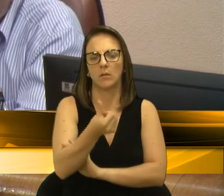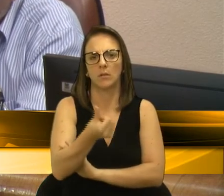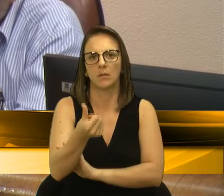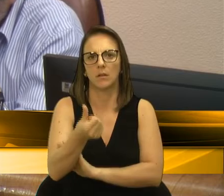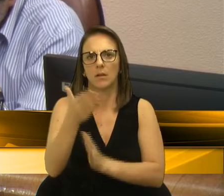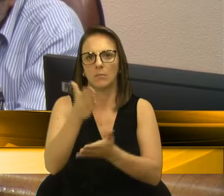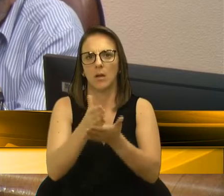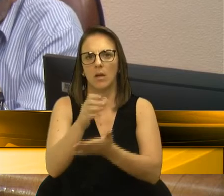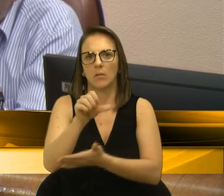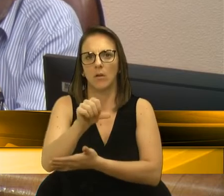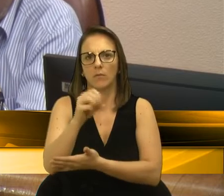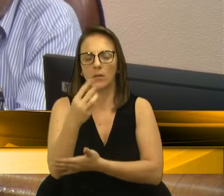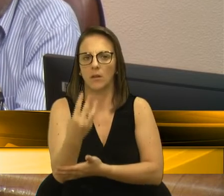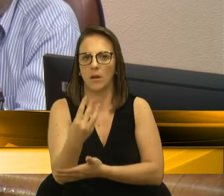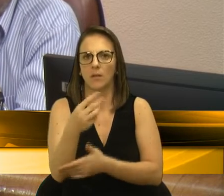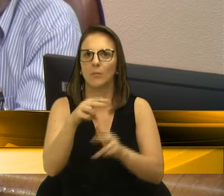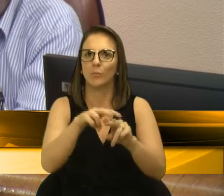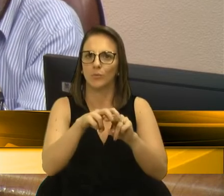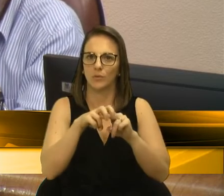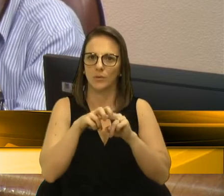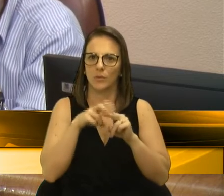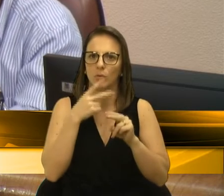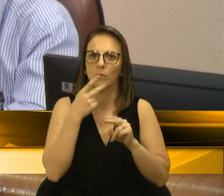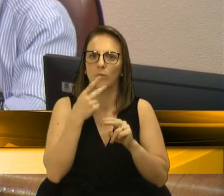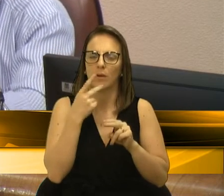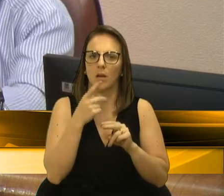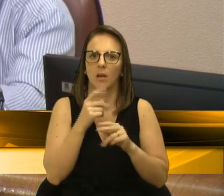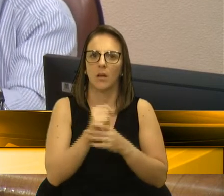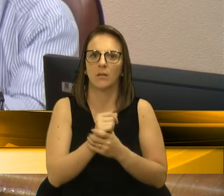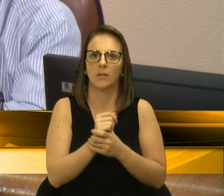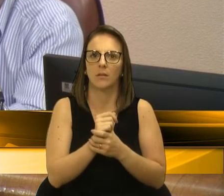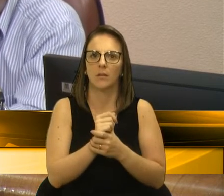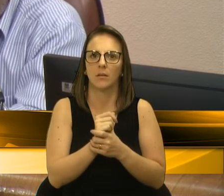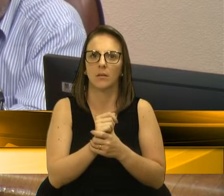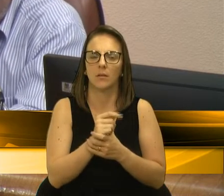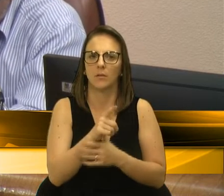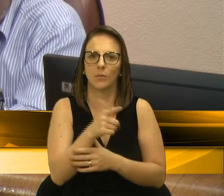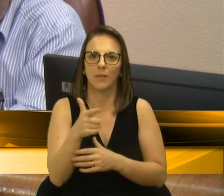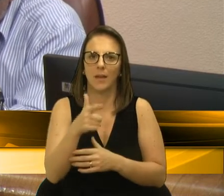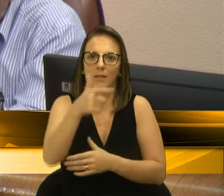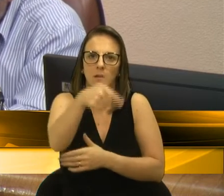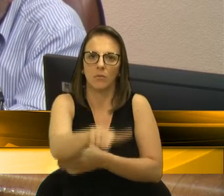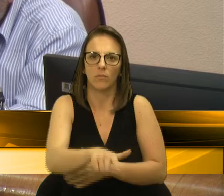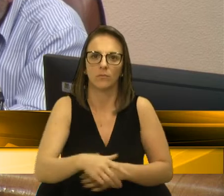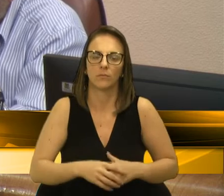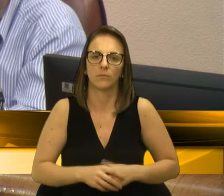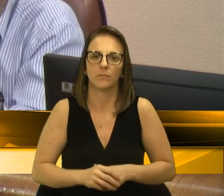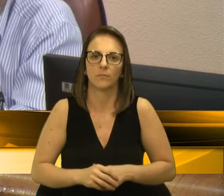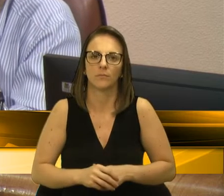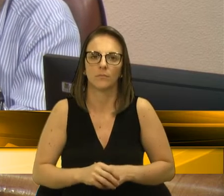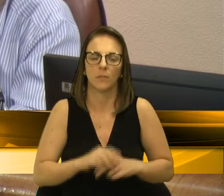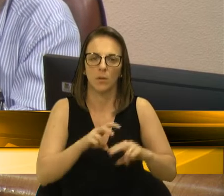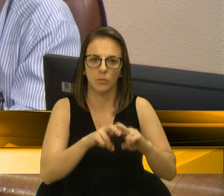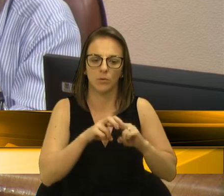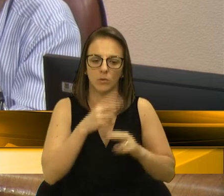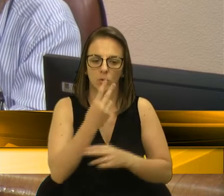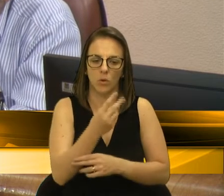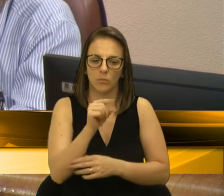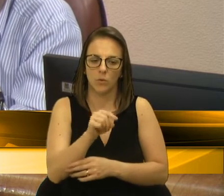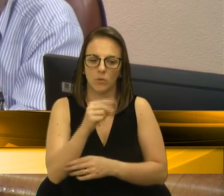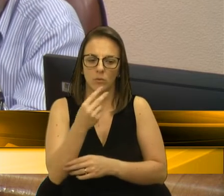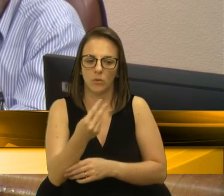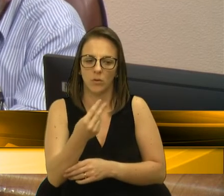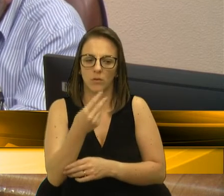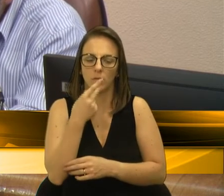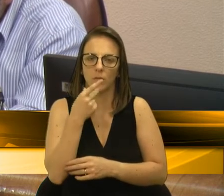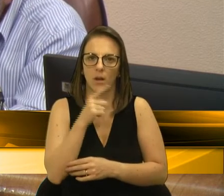8.666/93, portanto, afastando a sua incidência. Abre aspas, 2.2. Restrição